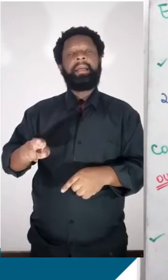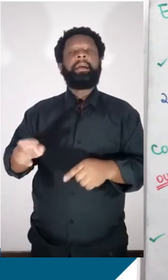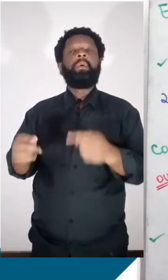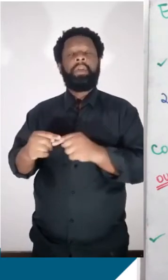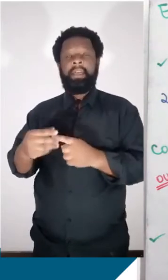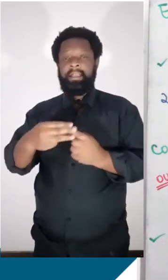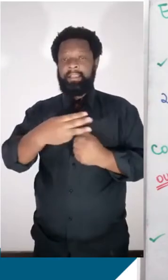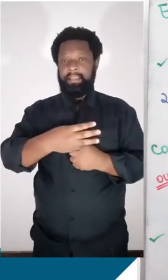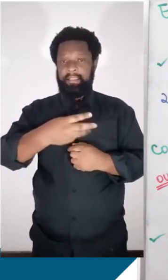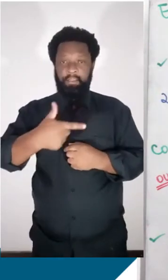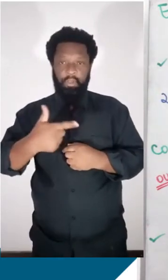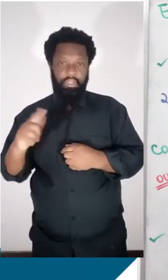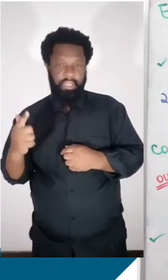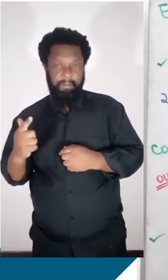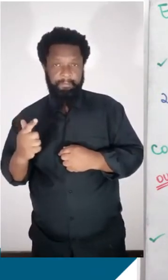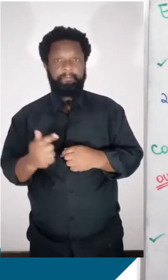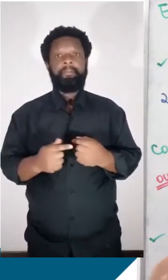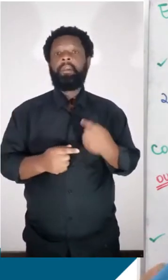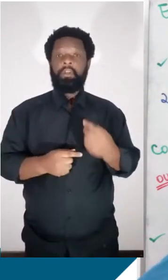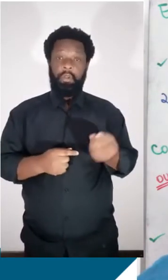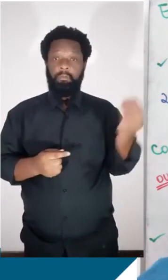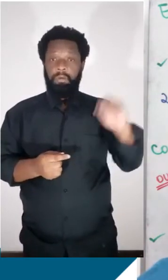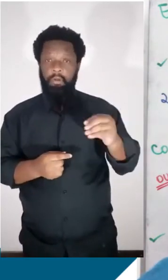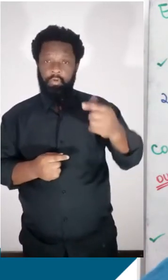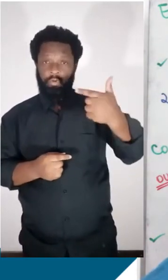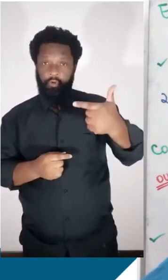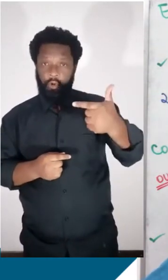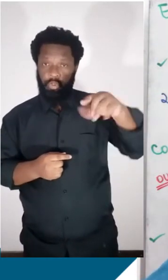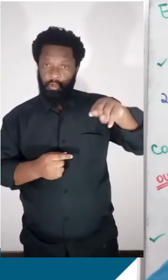gramas. Coloco o dado, 2 mol.